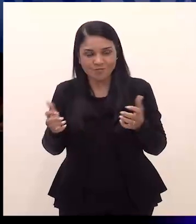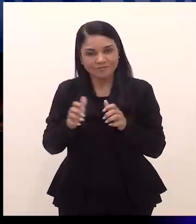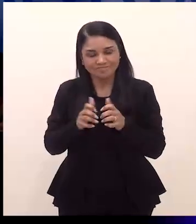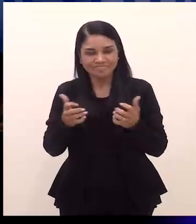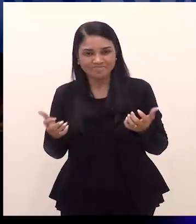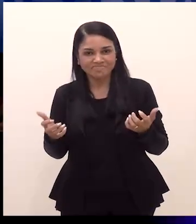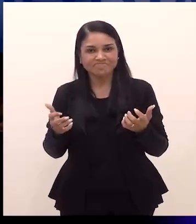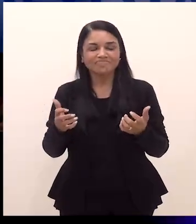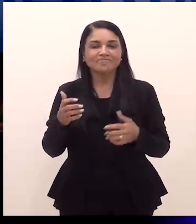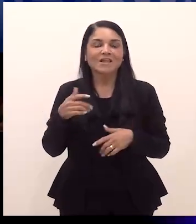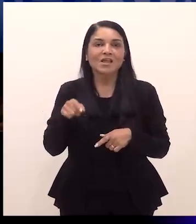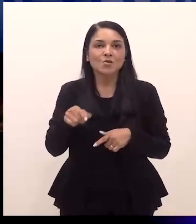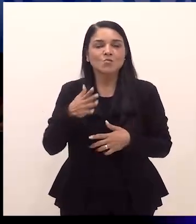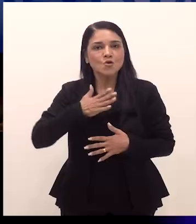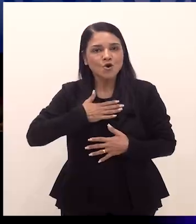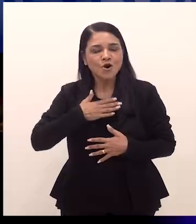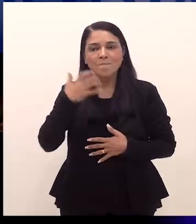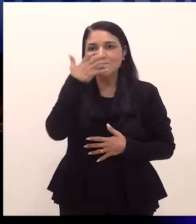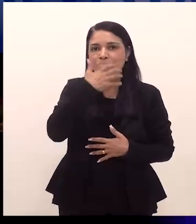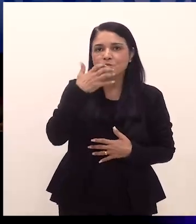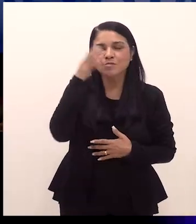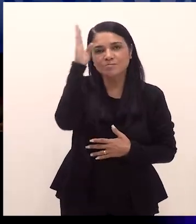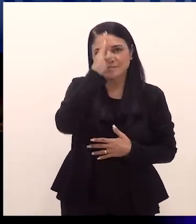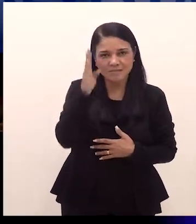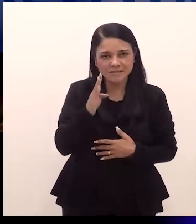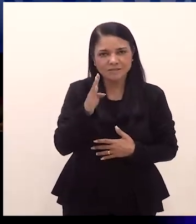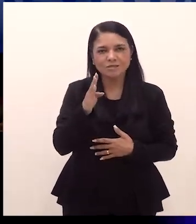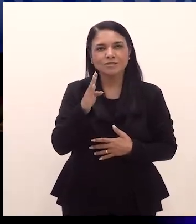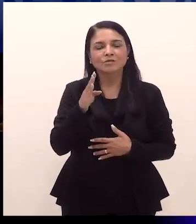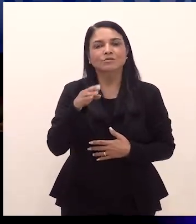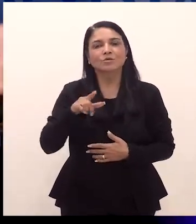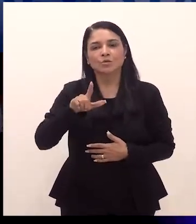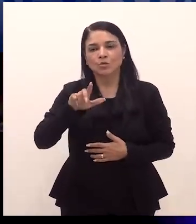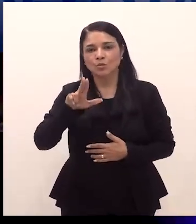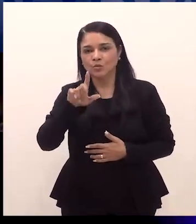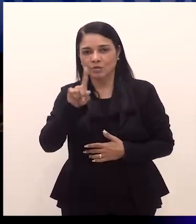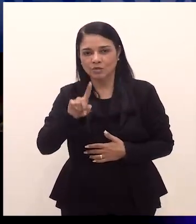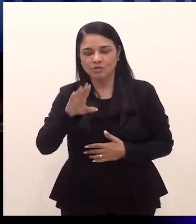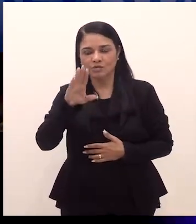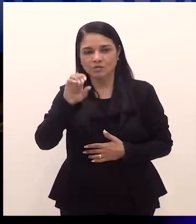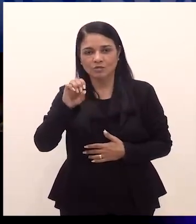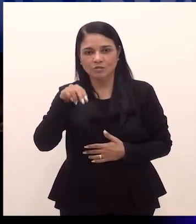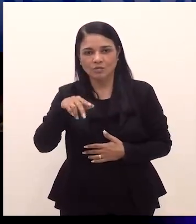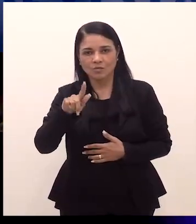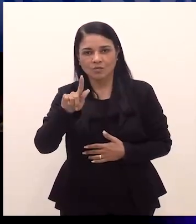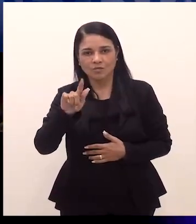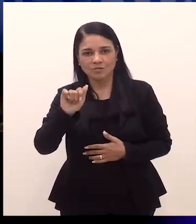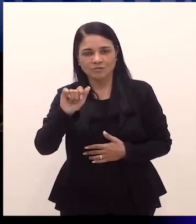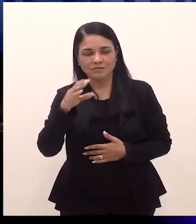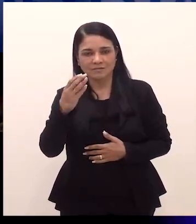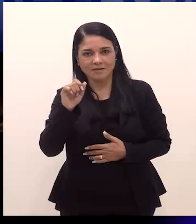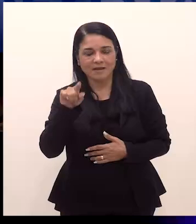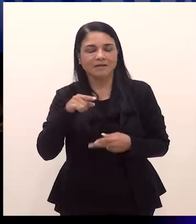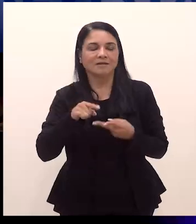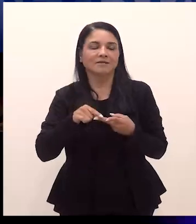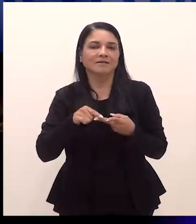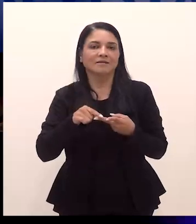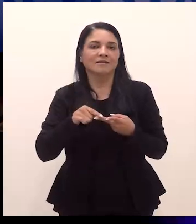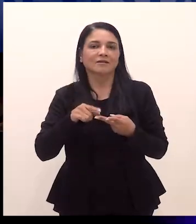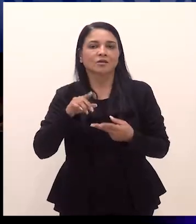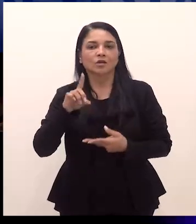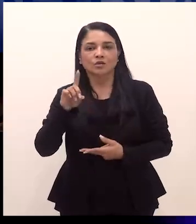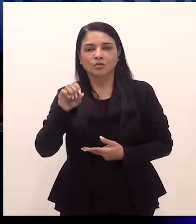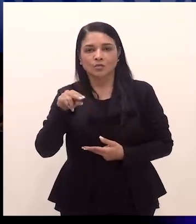me embrenhando muito na música brasileira, assim, no repertório do Luiz Gonzaga, do Sivuca, do Dominguinhos, dos sanfoneiros de 8